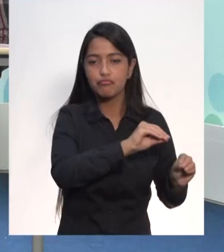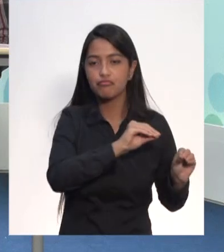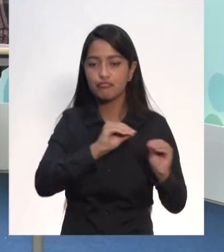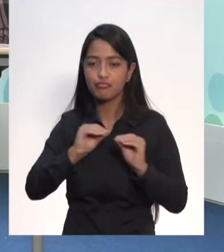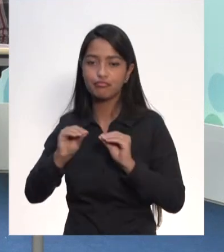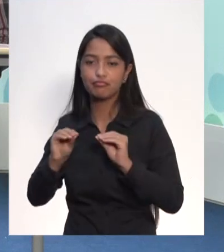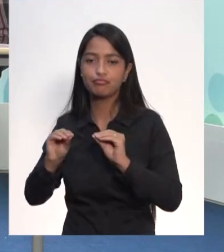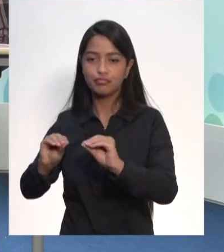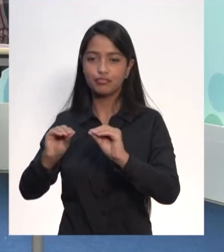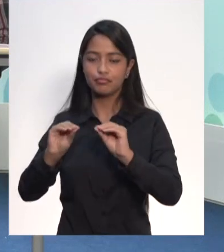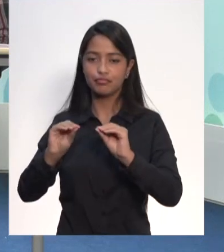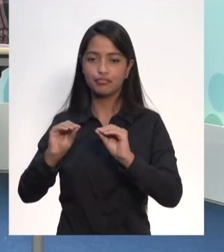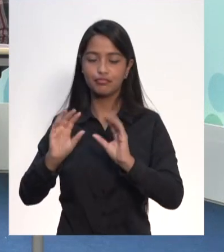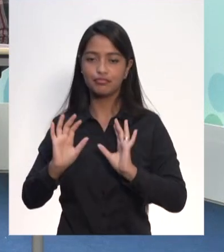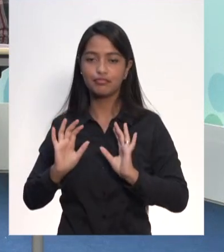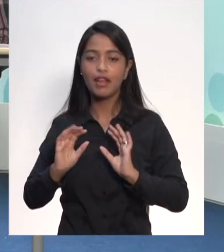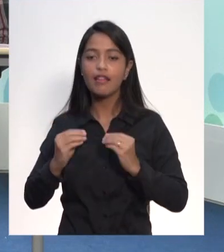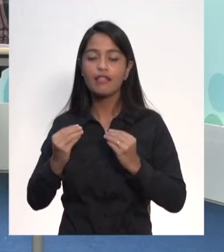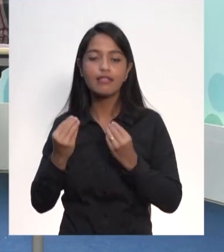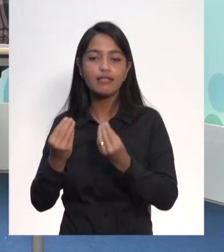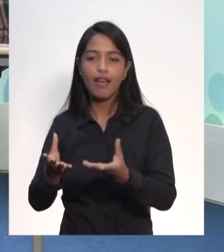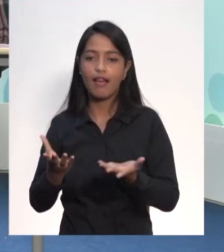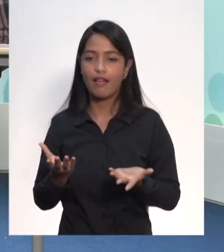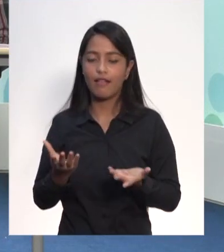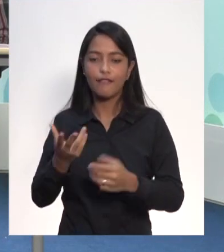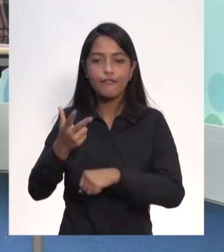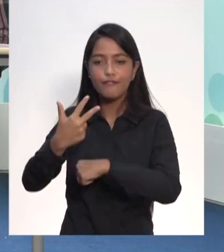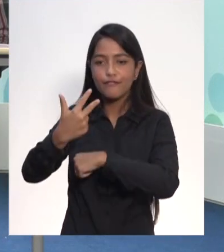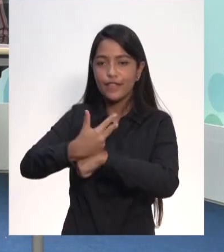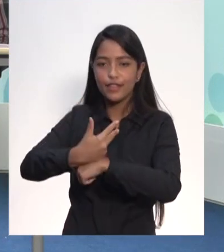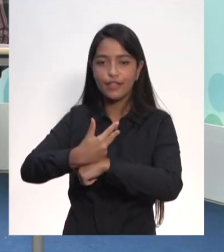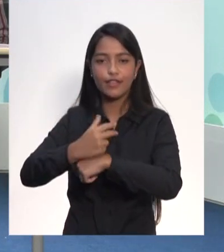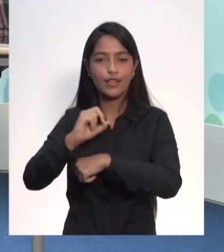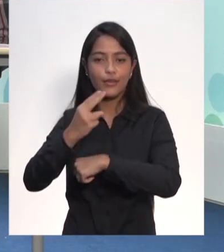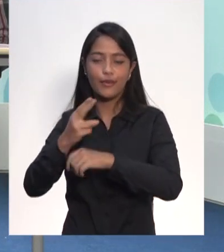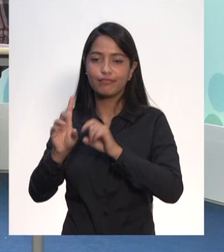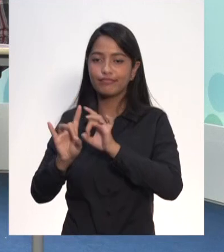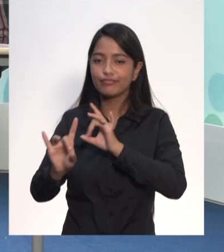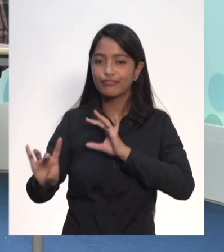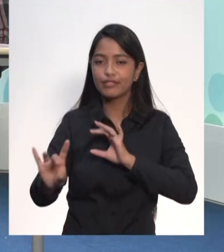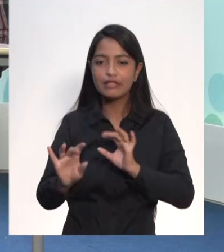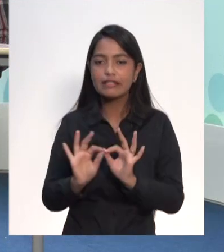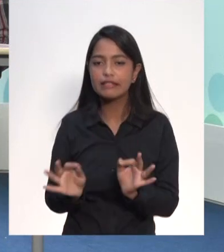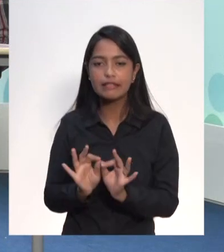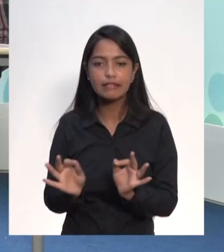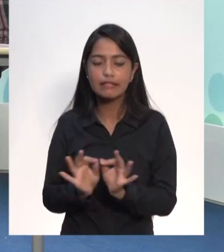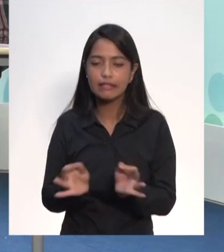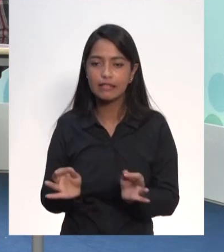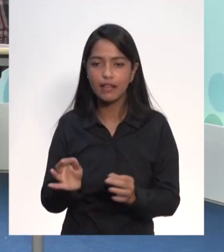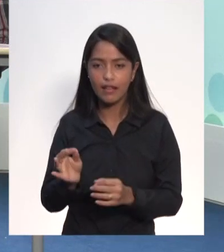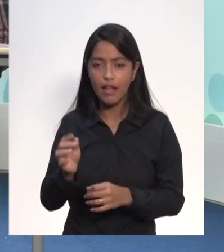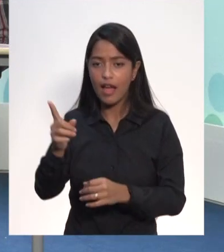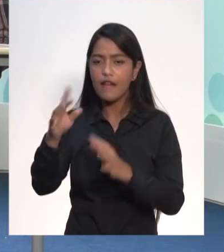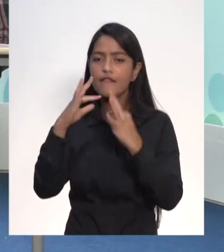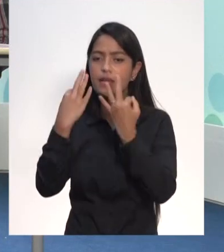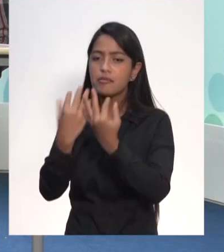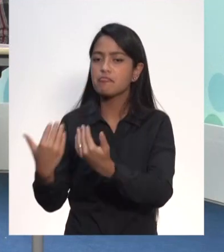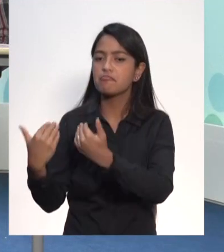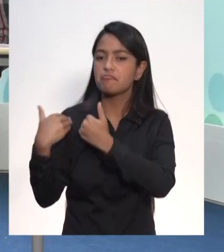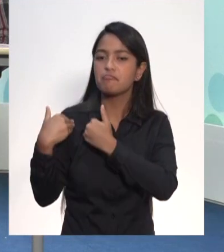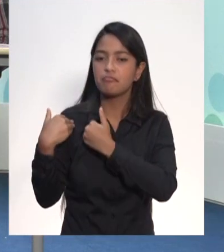jogar isso para um vídeo, para uma interação à distância e querer que a família assuma